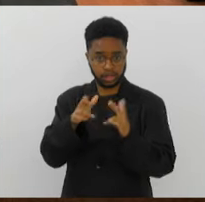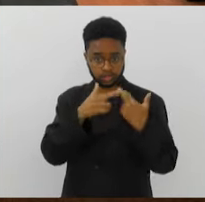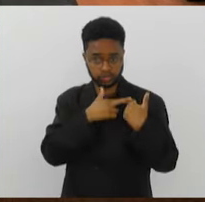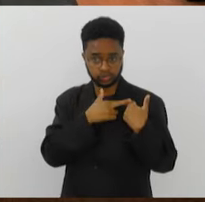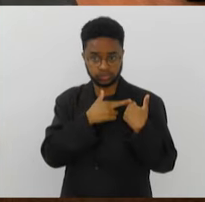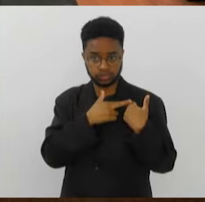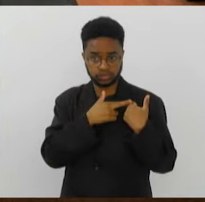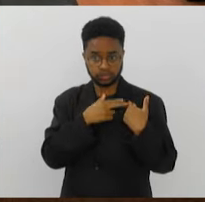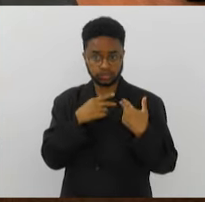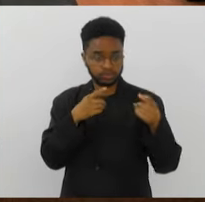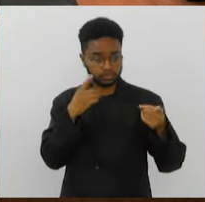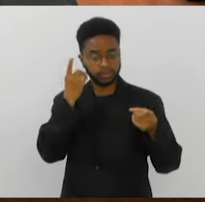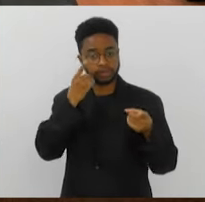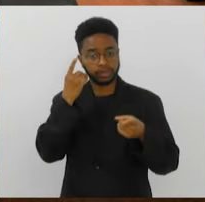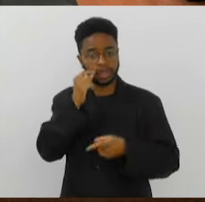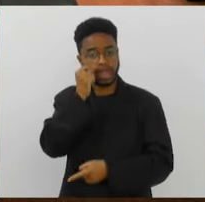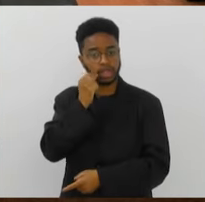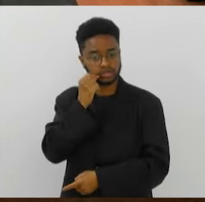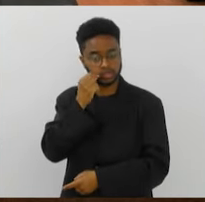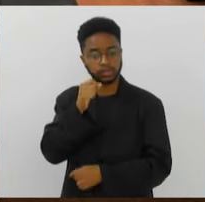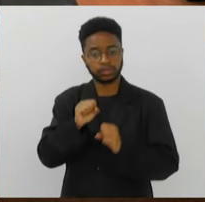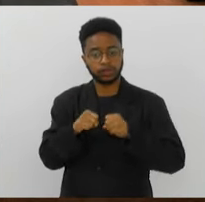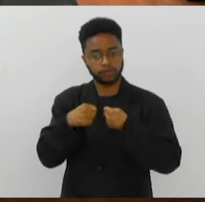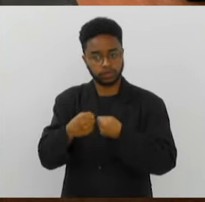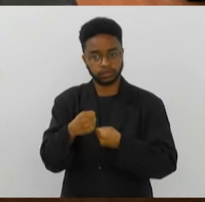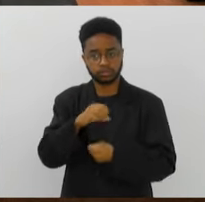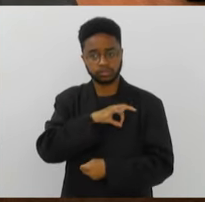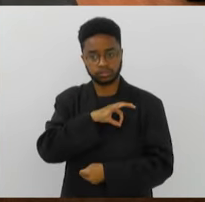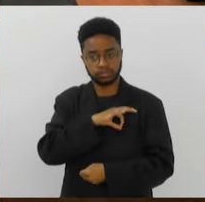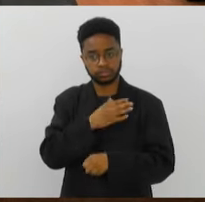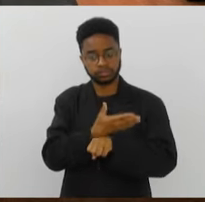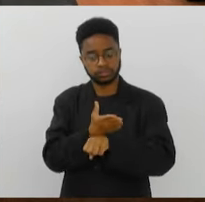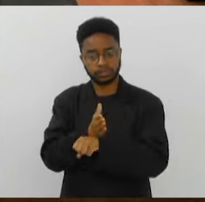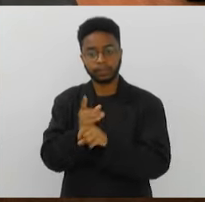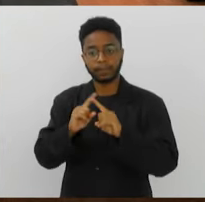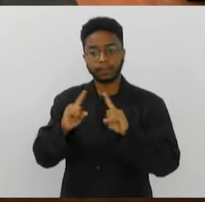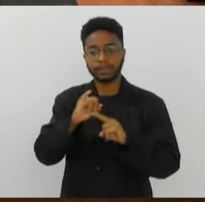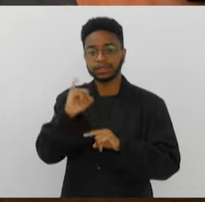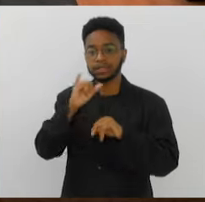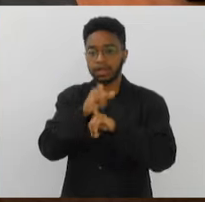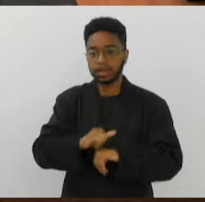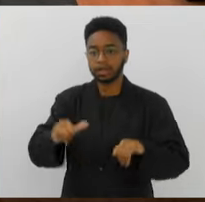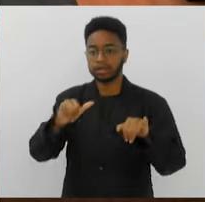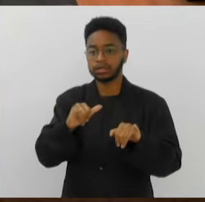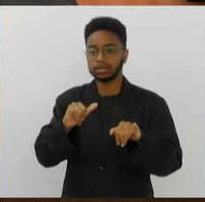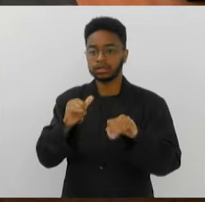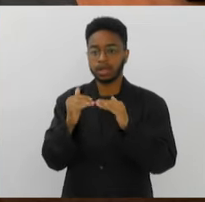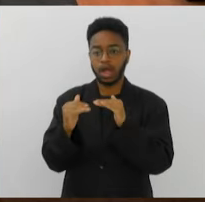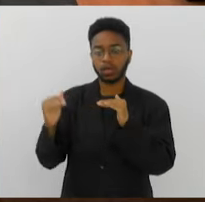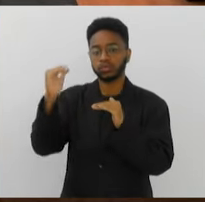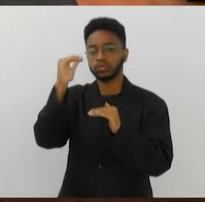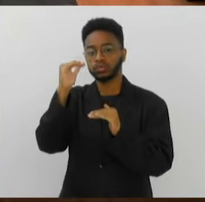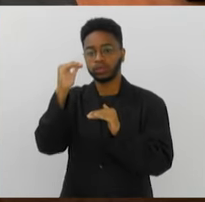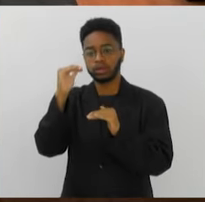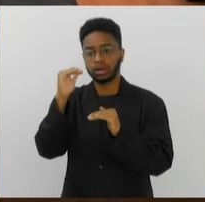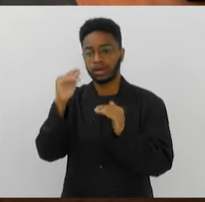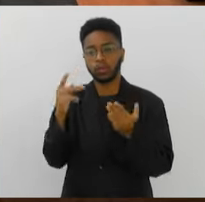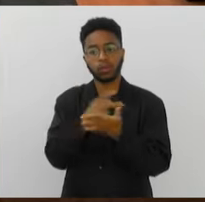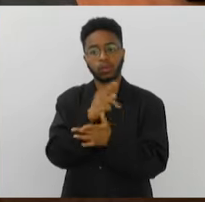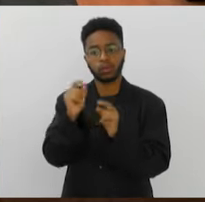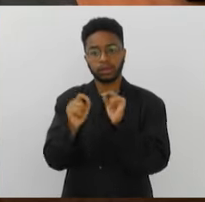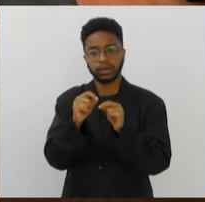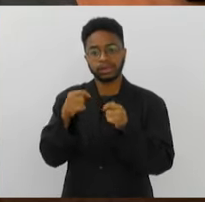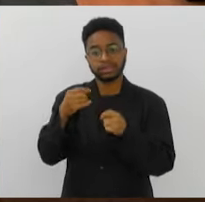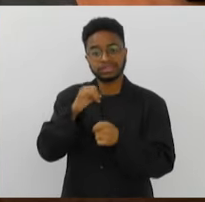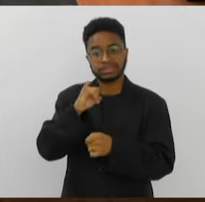Ratinho, que é um cara que, graças a Deus, mais um que defende a polícia aqui o tempo todo, se você fala isso para as autoridades, ao invés de tentarem